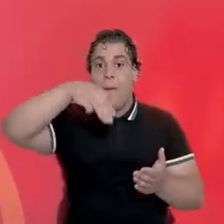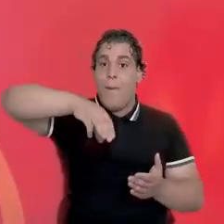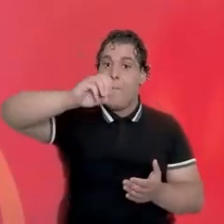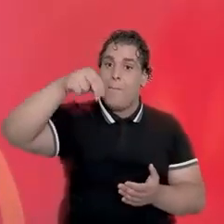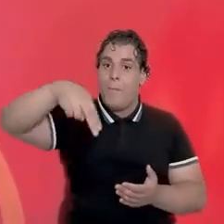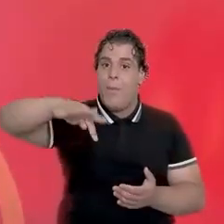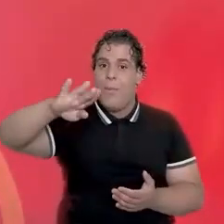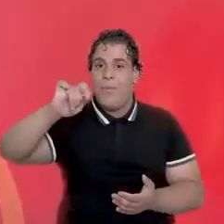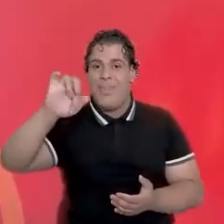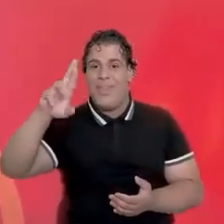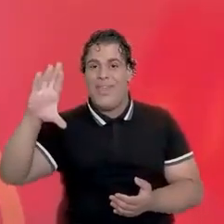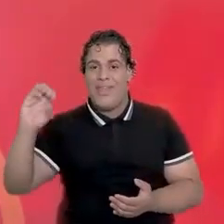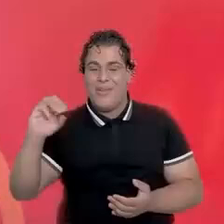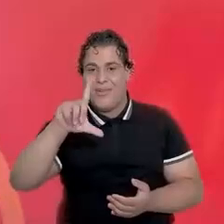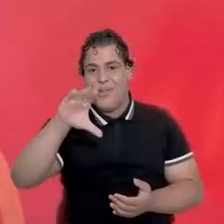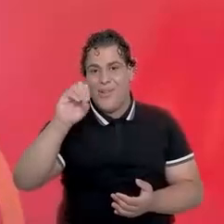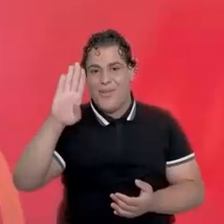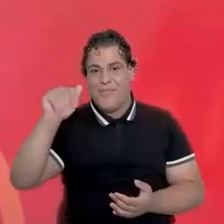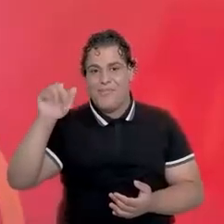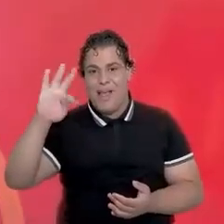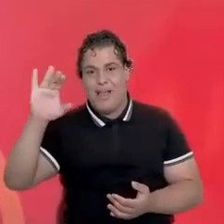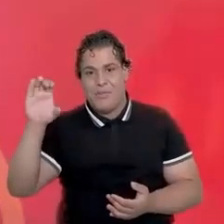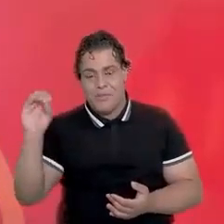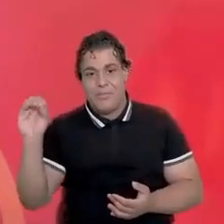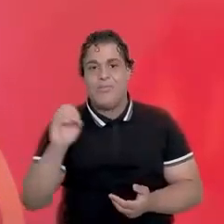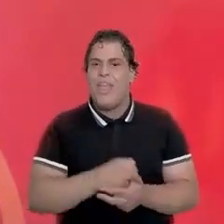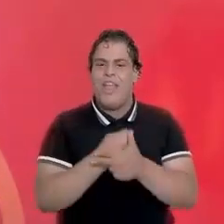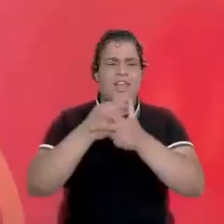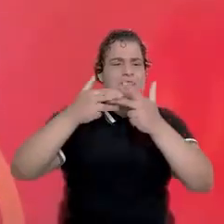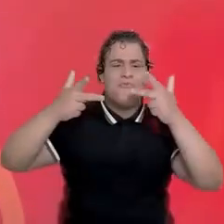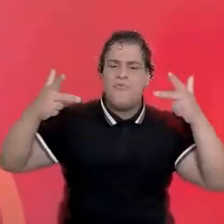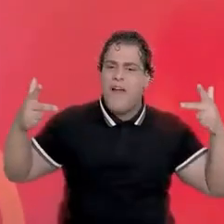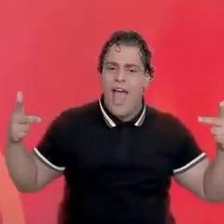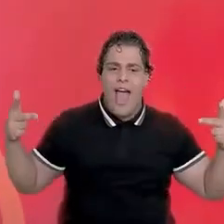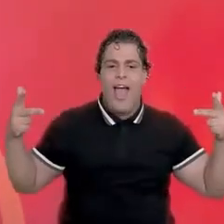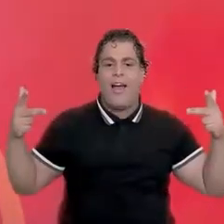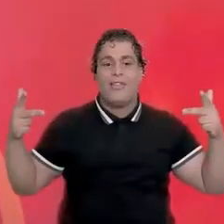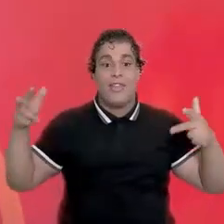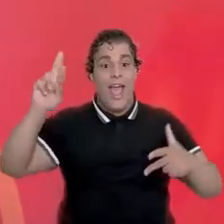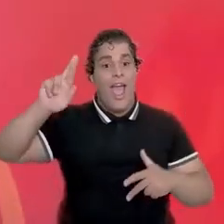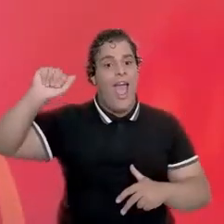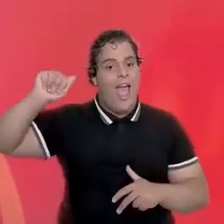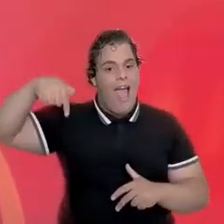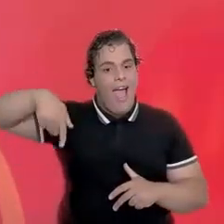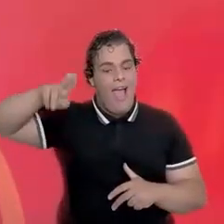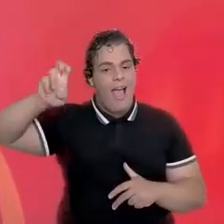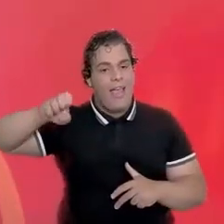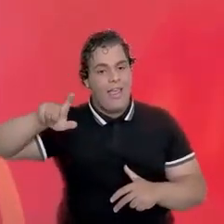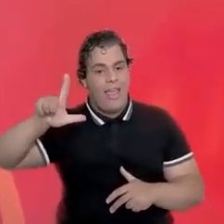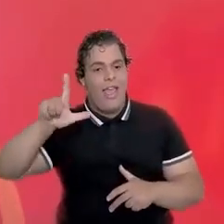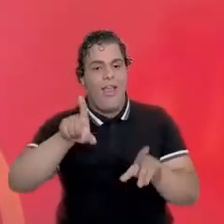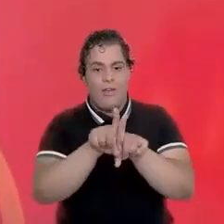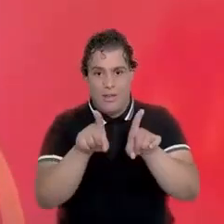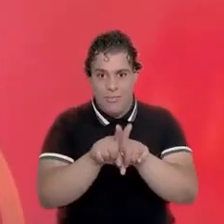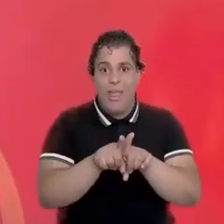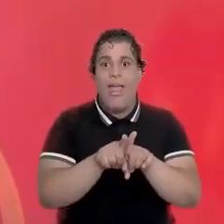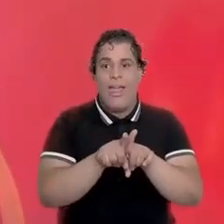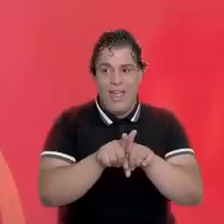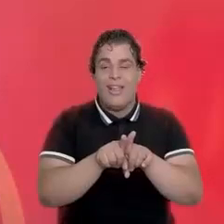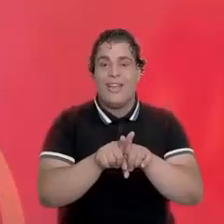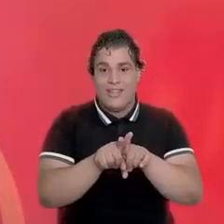Monteiro Lobato, né? E vários outros, Raquel de Queiroz, as crônicas dela,